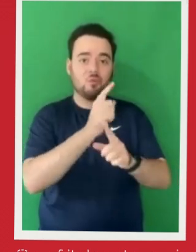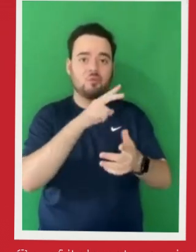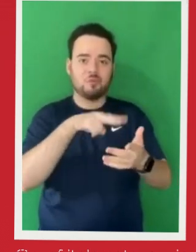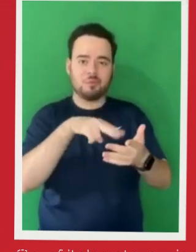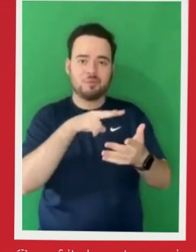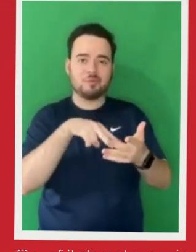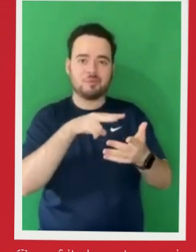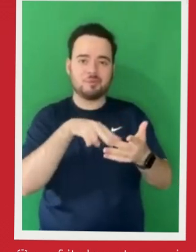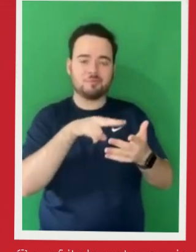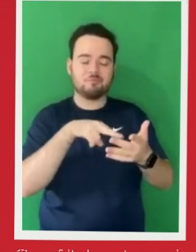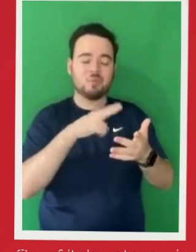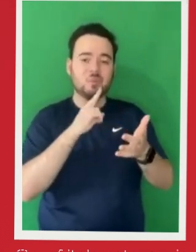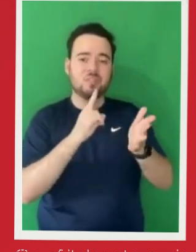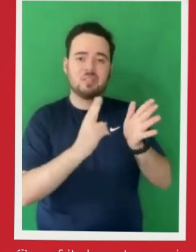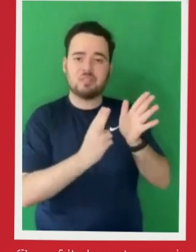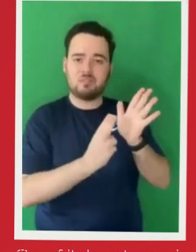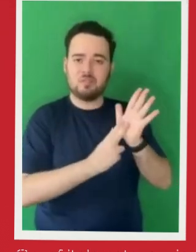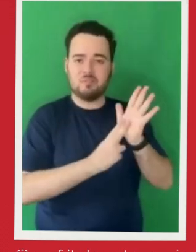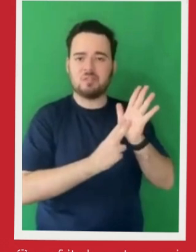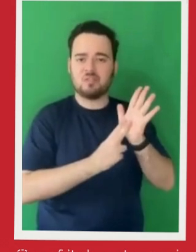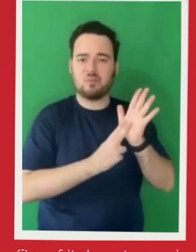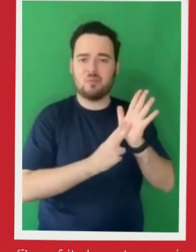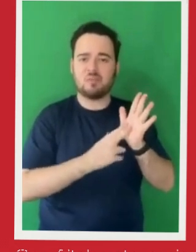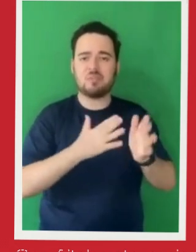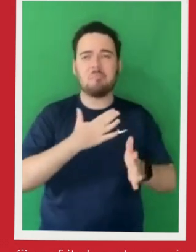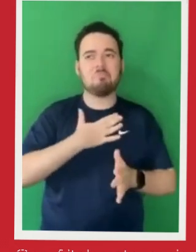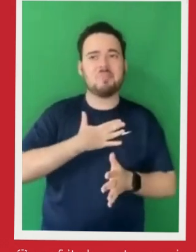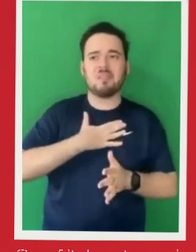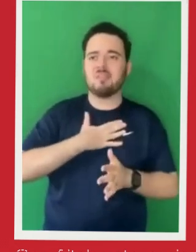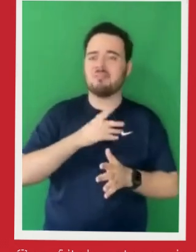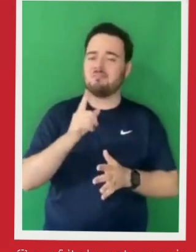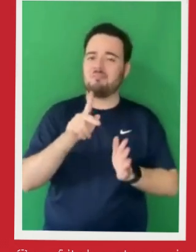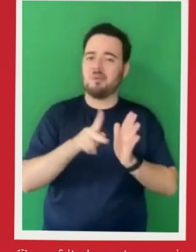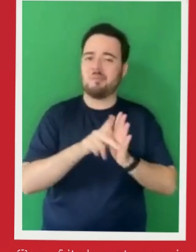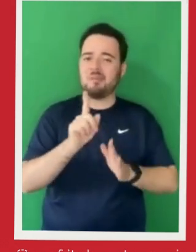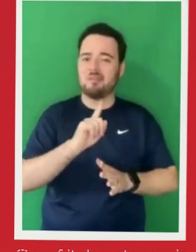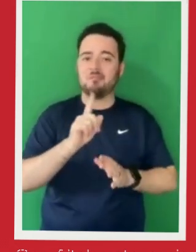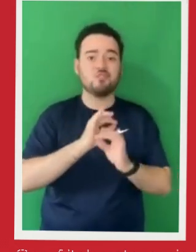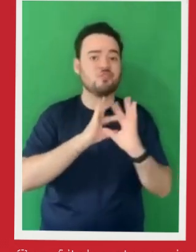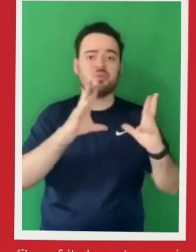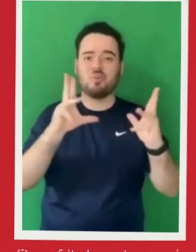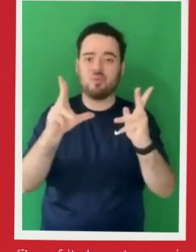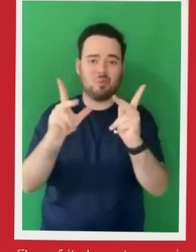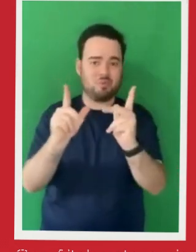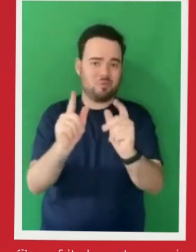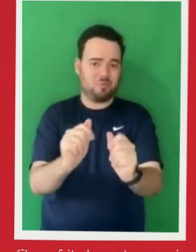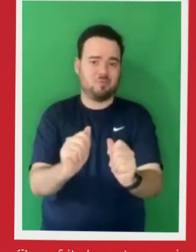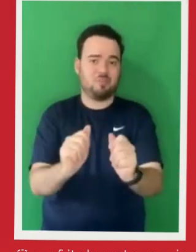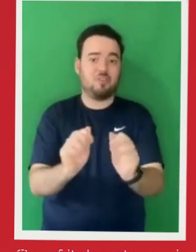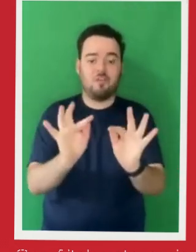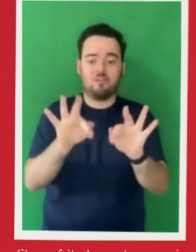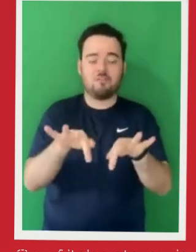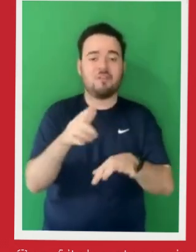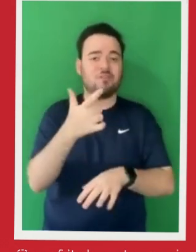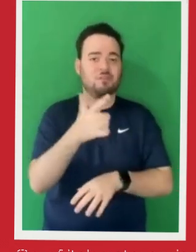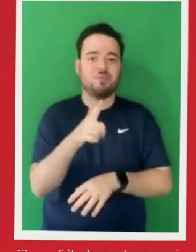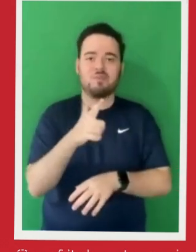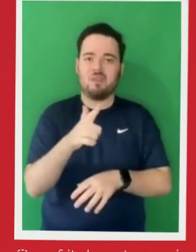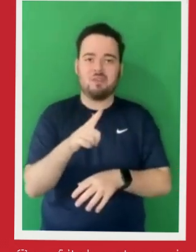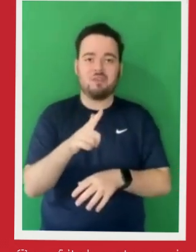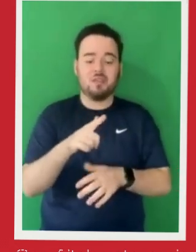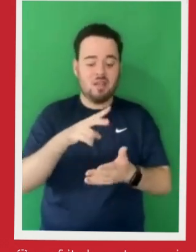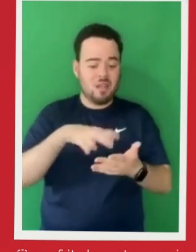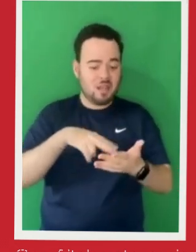o encontro com a leitura. Uma das afirmações, que eu não diria que é minha, é de todo mundo, é que não há